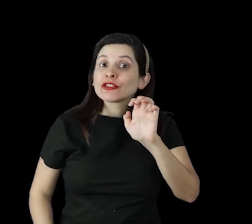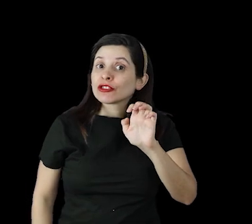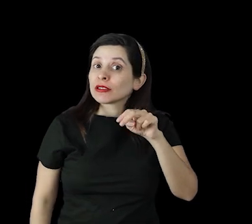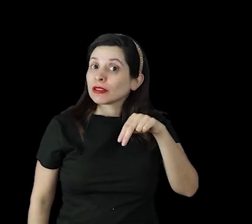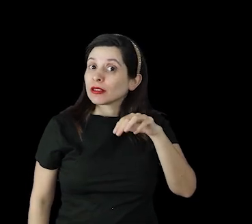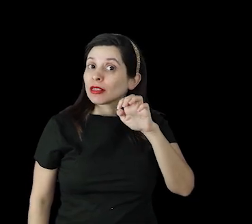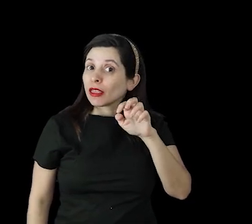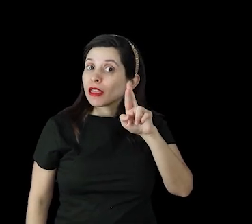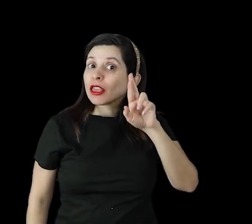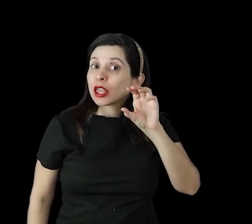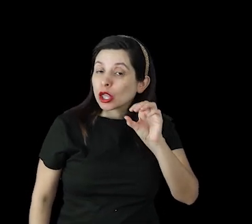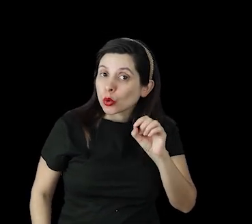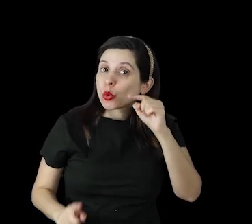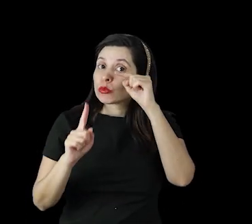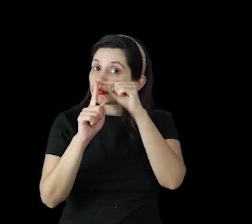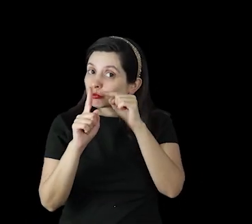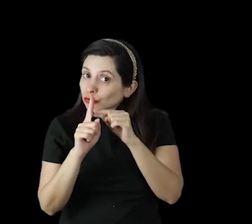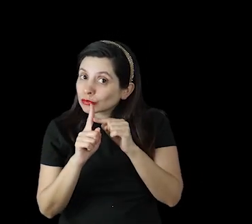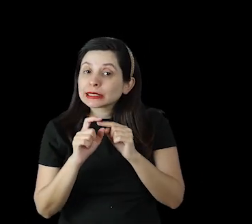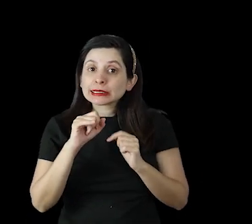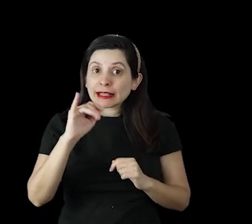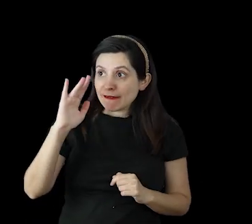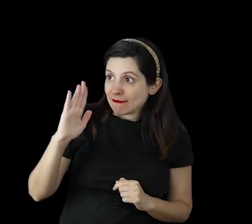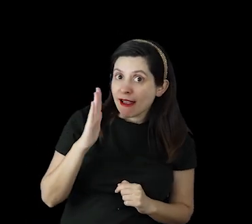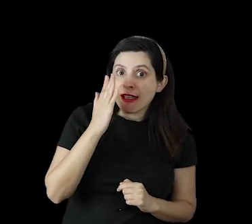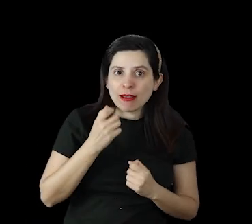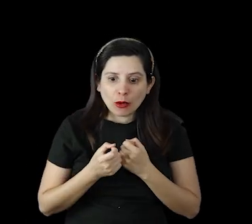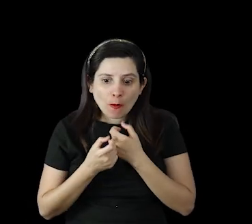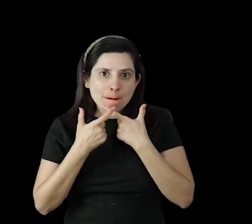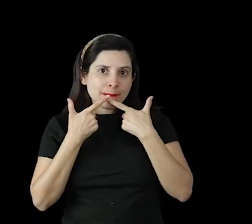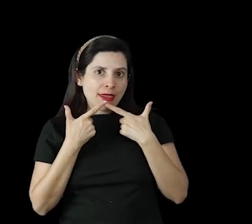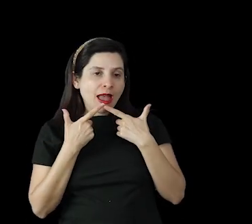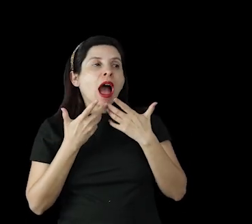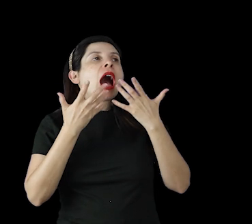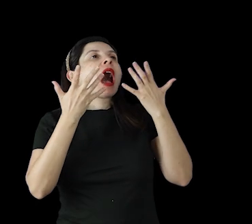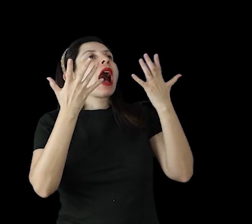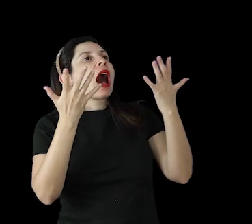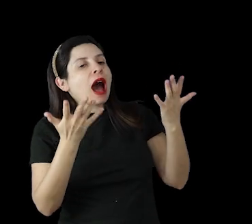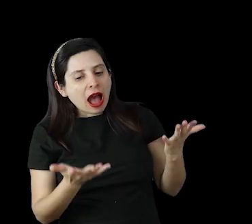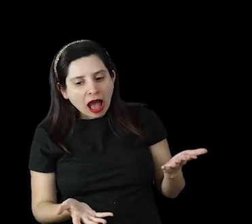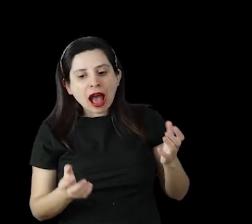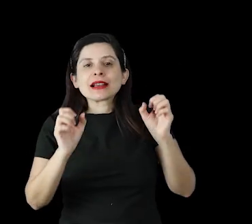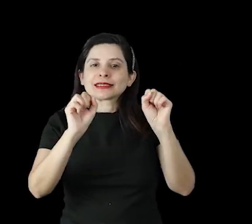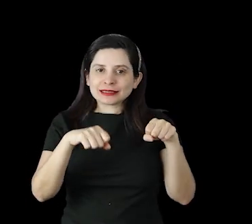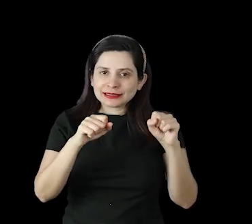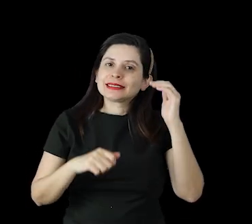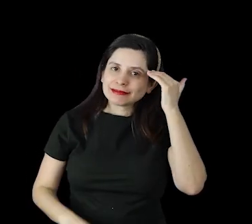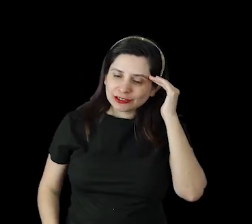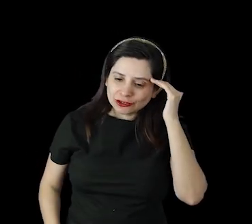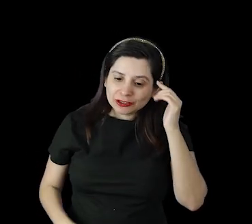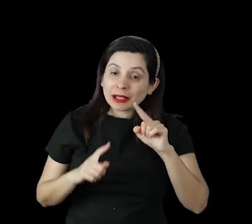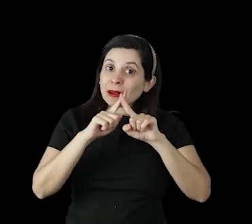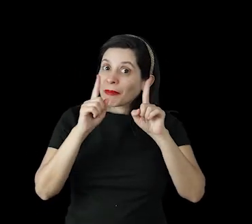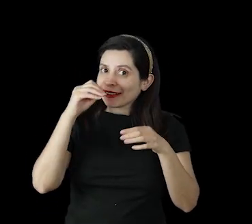você estabeleceu o gênero da farsa, da comédia farsesca, e Ah, como que tá. essas coisas se encontram assim no Sim, processo. entendi. Mas